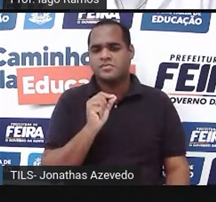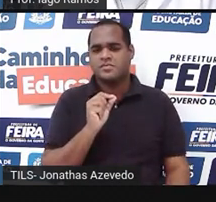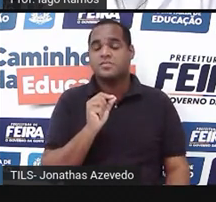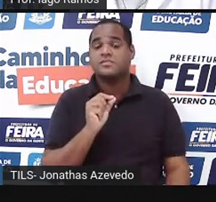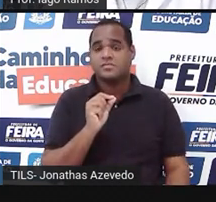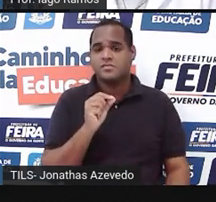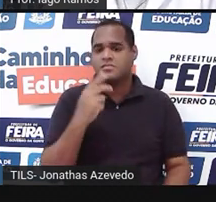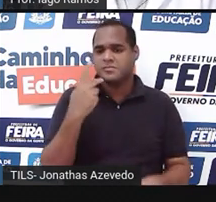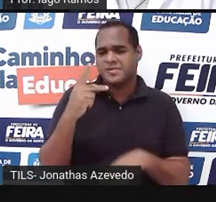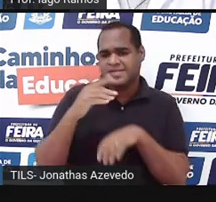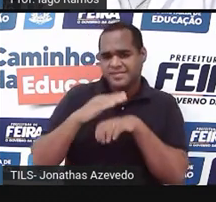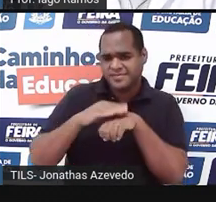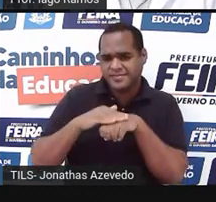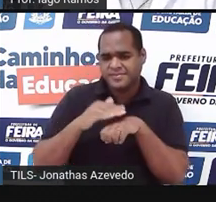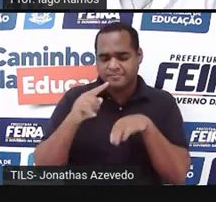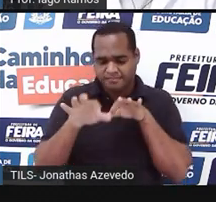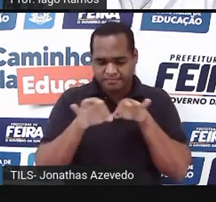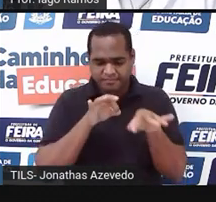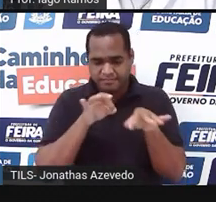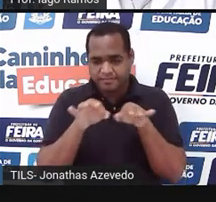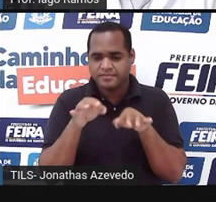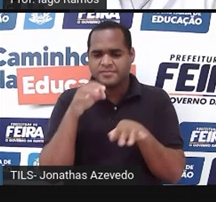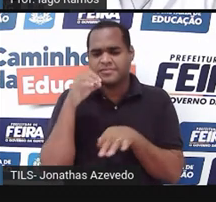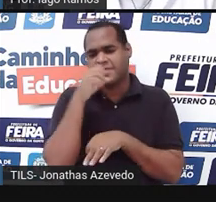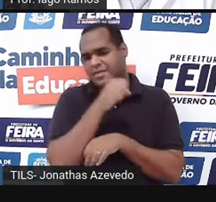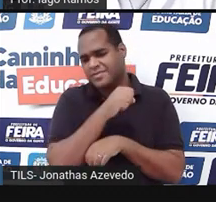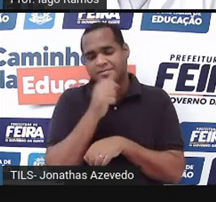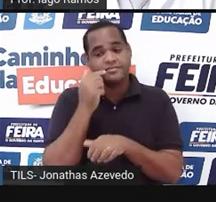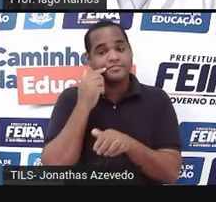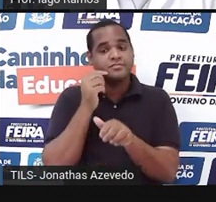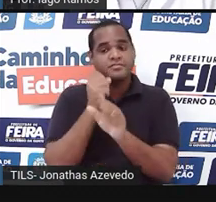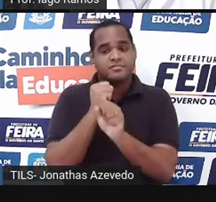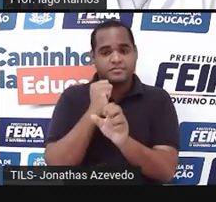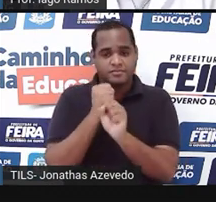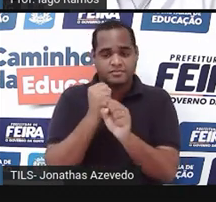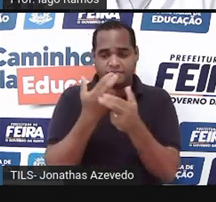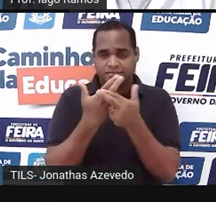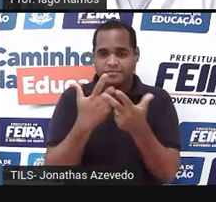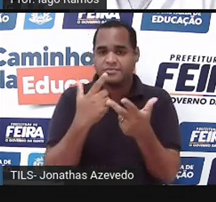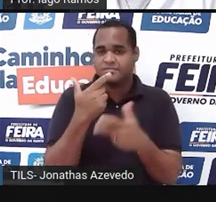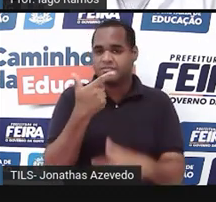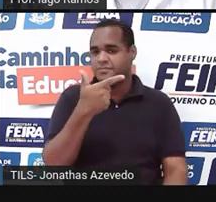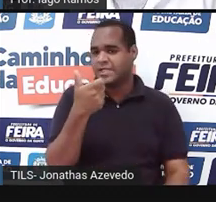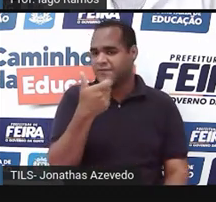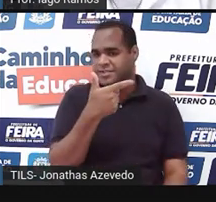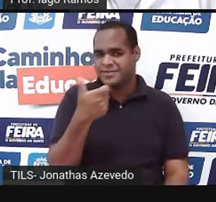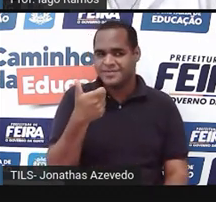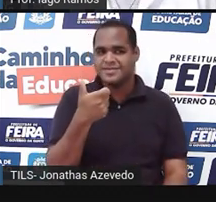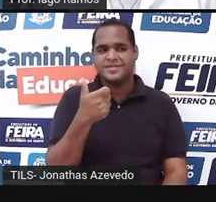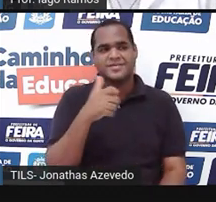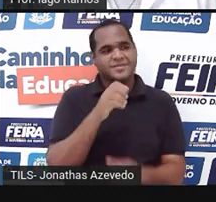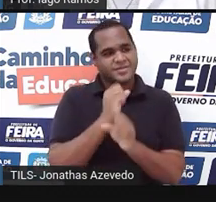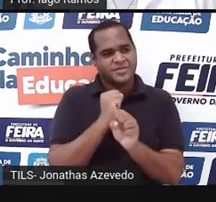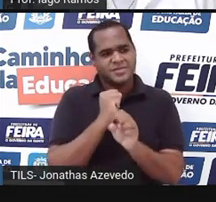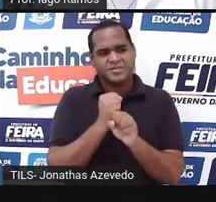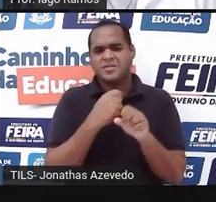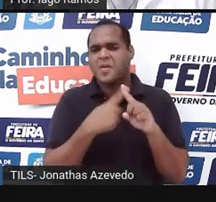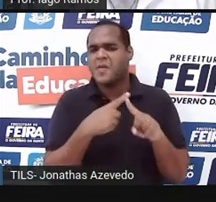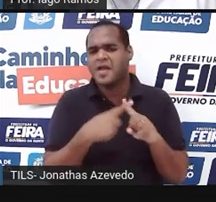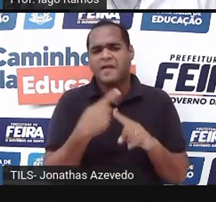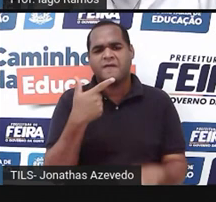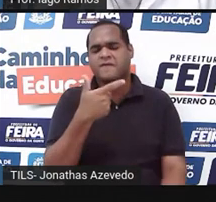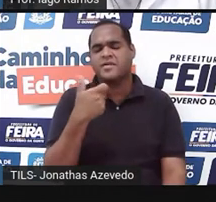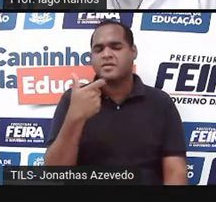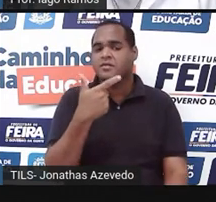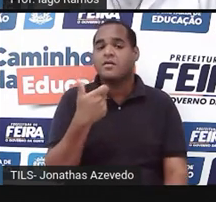tá bom aí você já deve ter feito uma continha muito rápida aí disse assim a professsora Ltda 21 por quê que dá 21